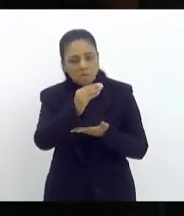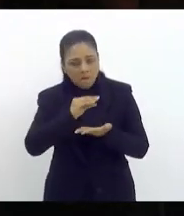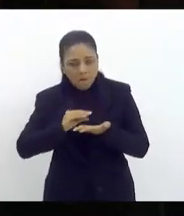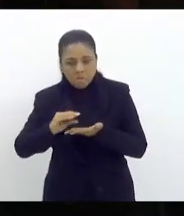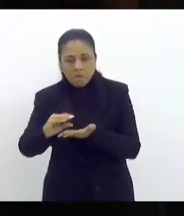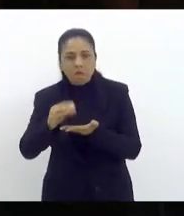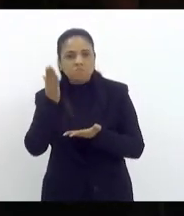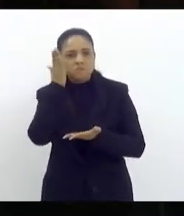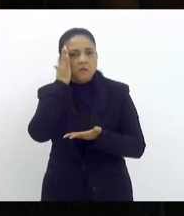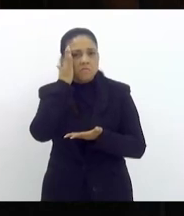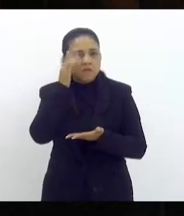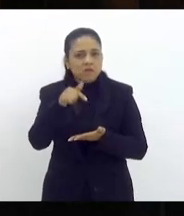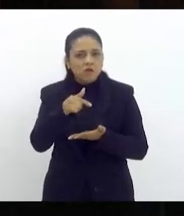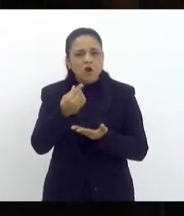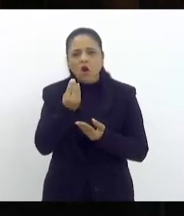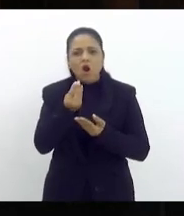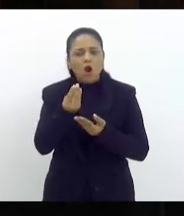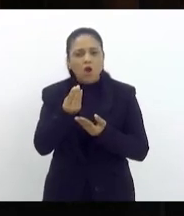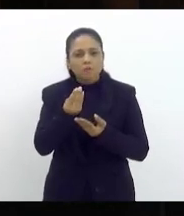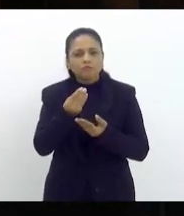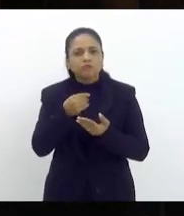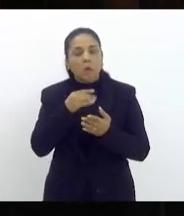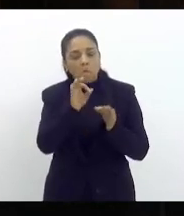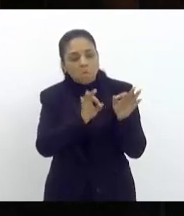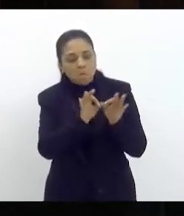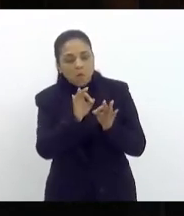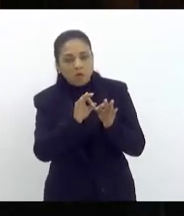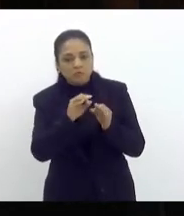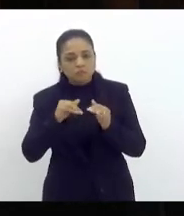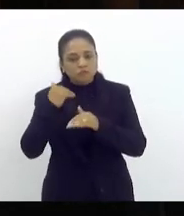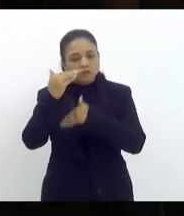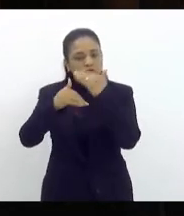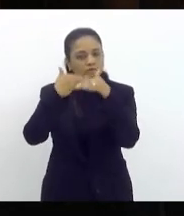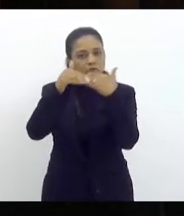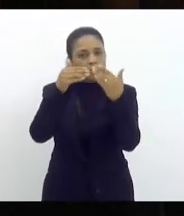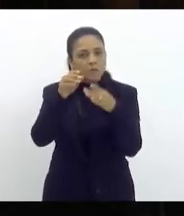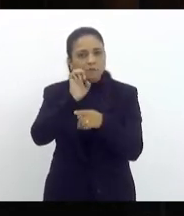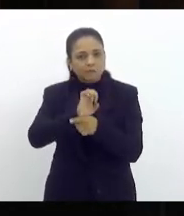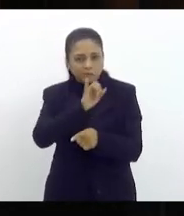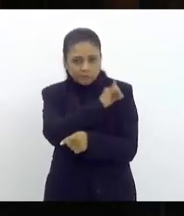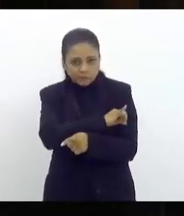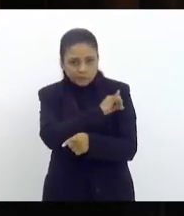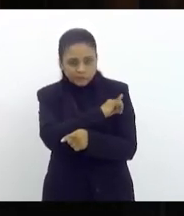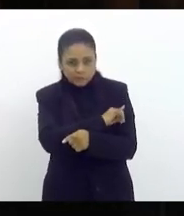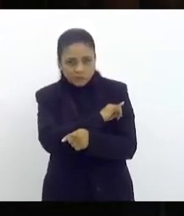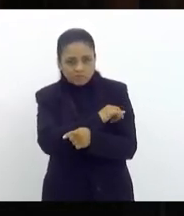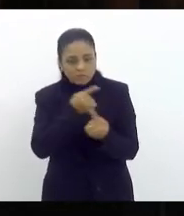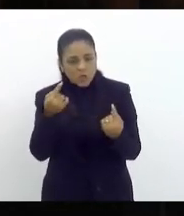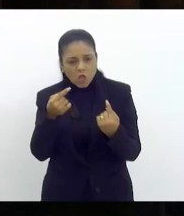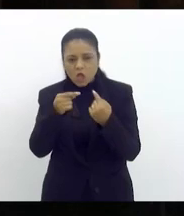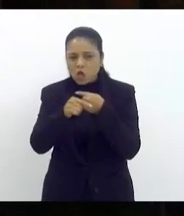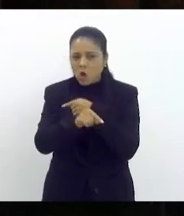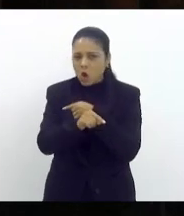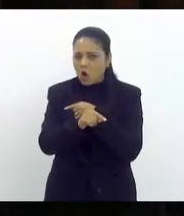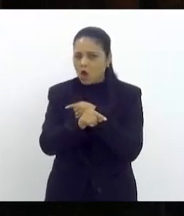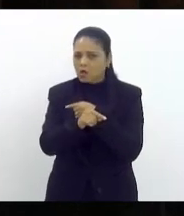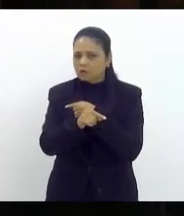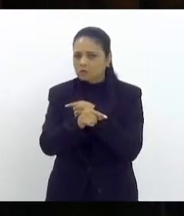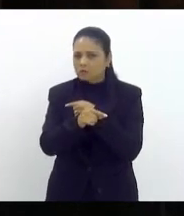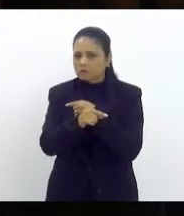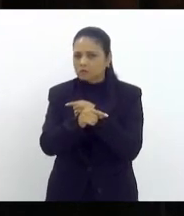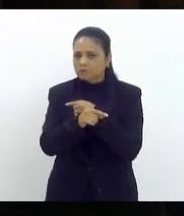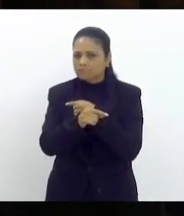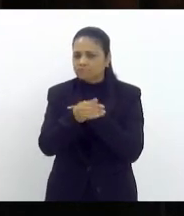recursos do fundo pois é um projeto que se comunica com o desenvolvimento do estado do Rio de Janeiro e que vai de encontro às iniciativas como